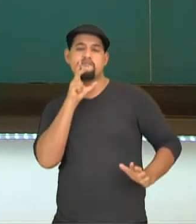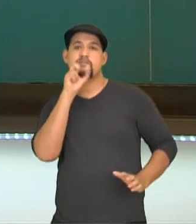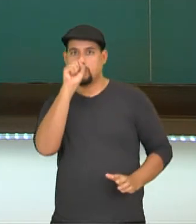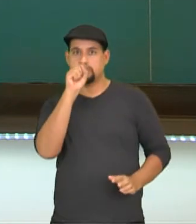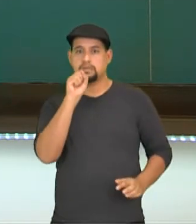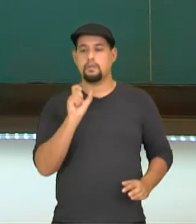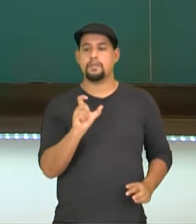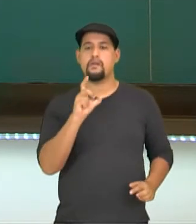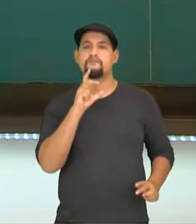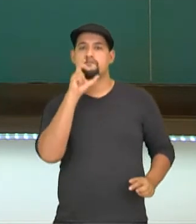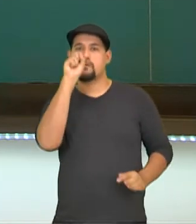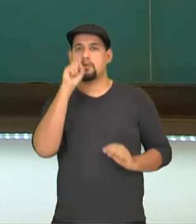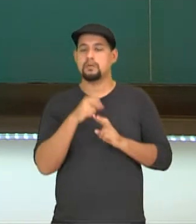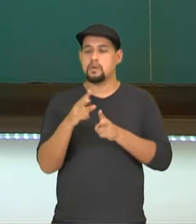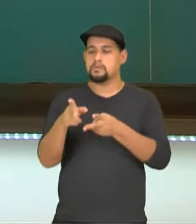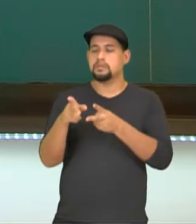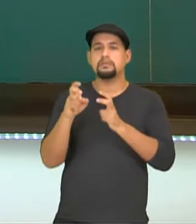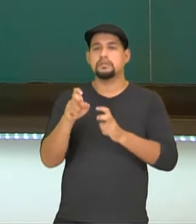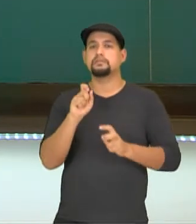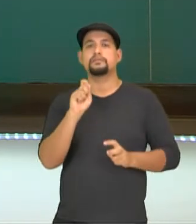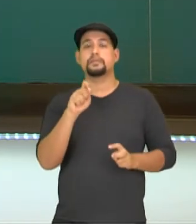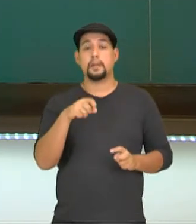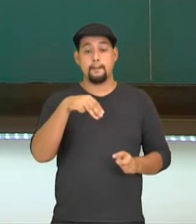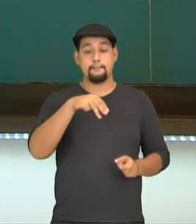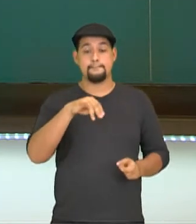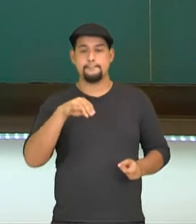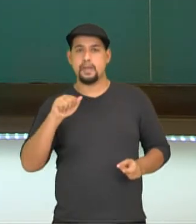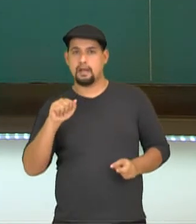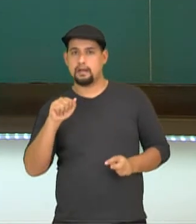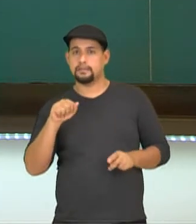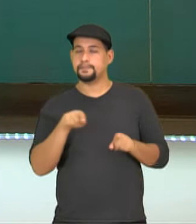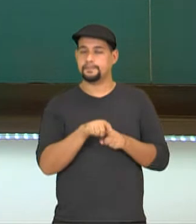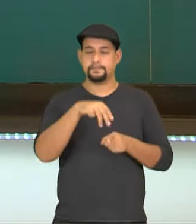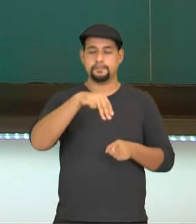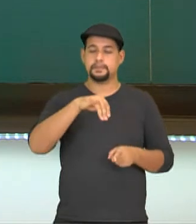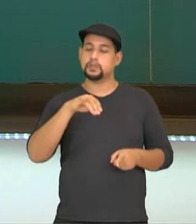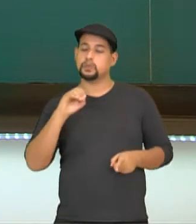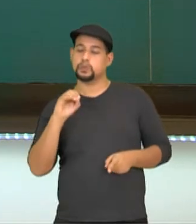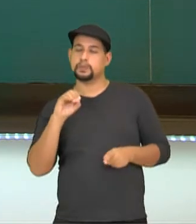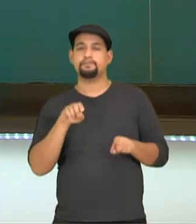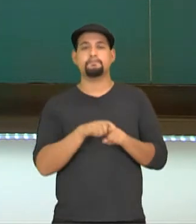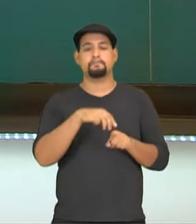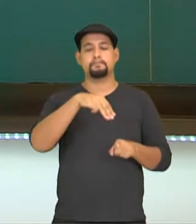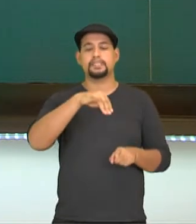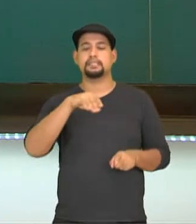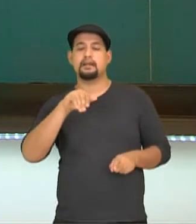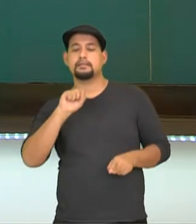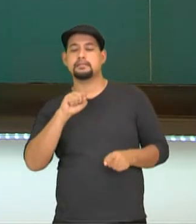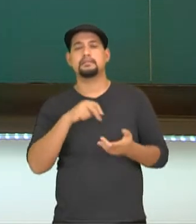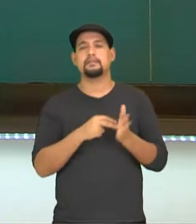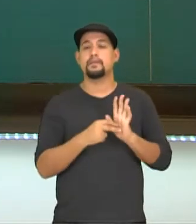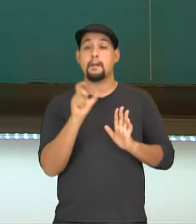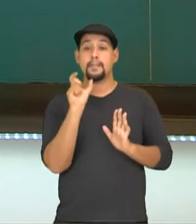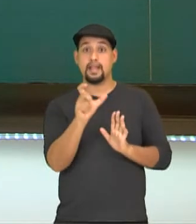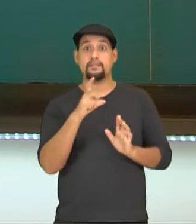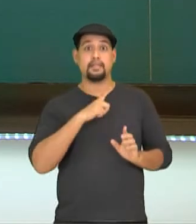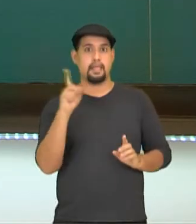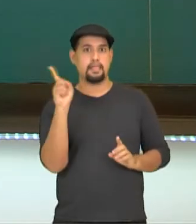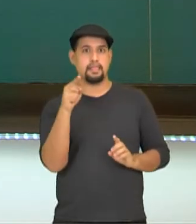né? E observe que o mia, mio, mias é uma palavra